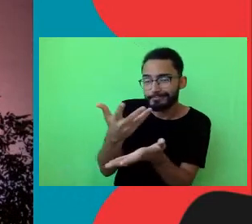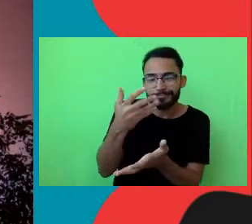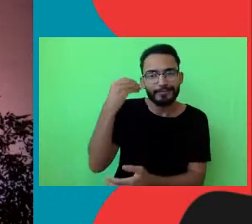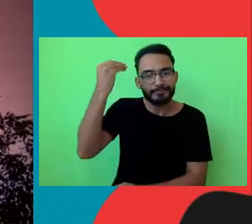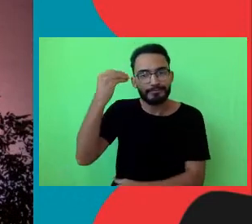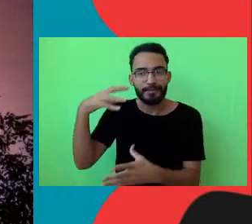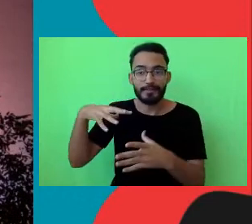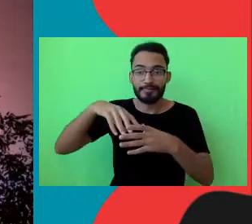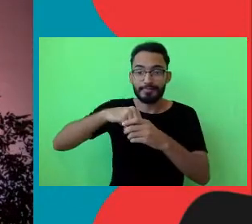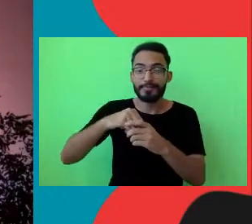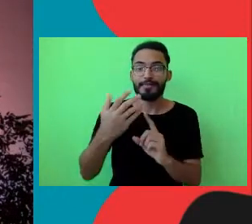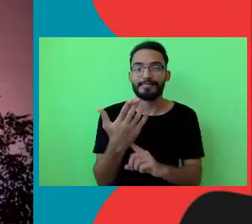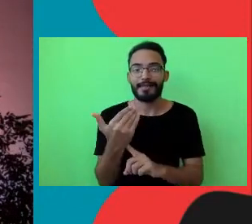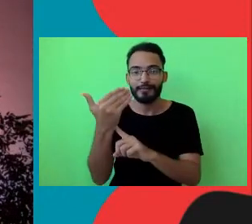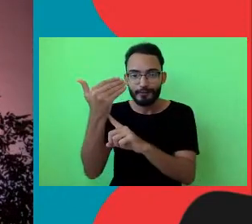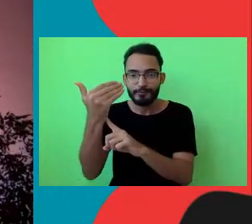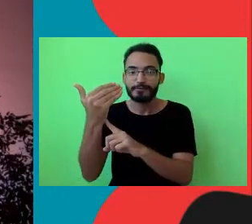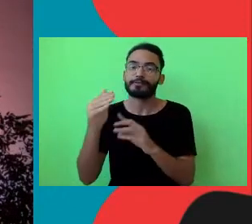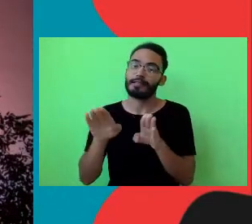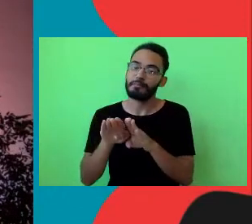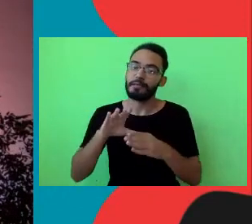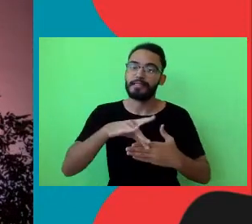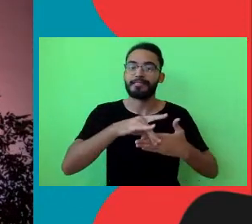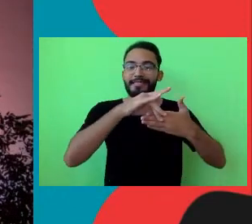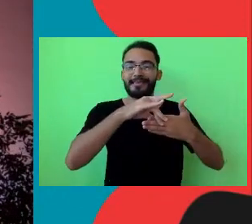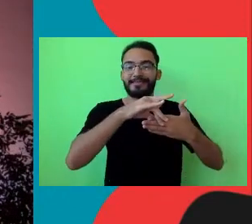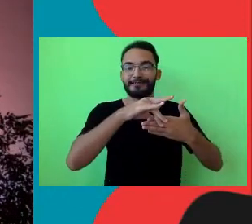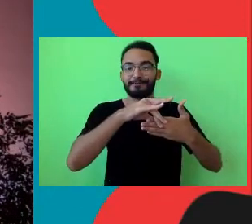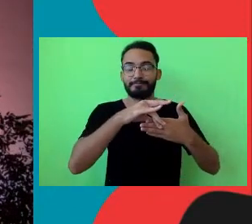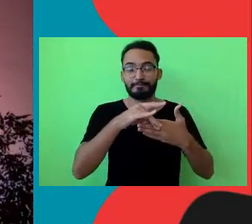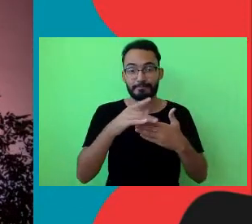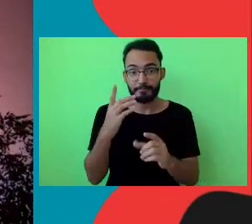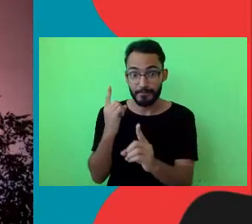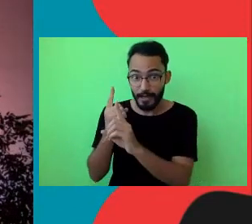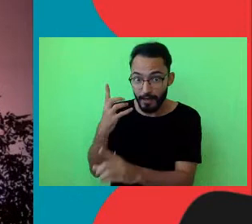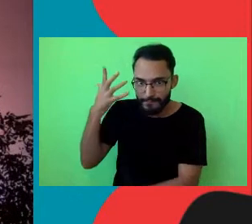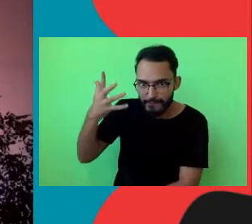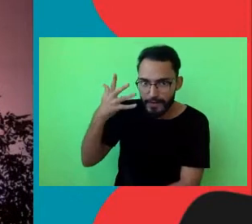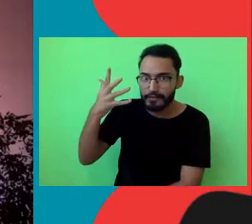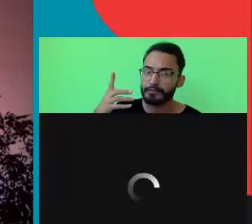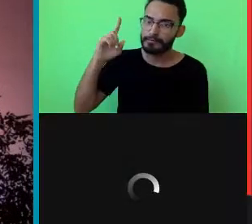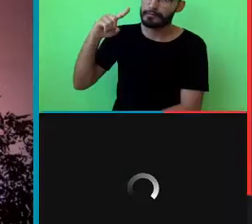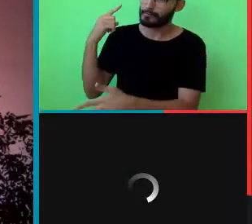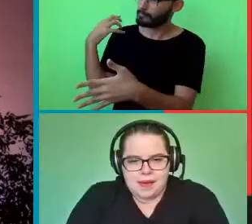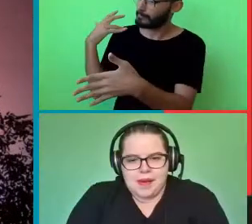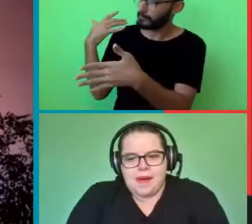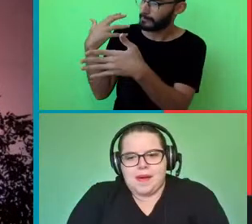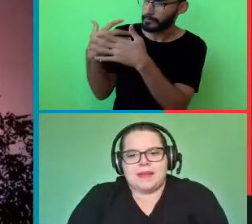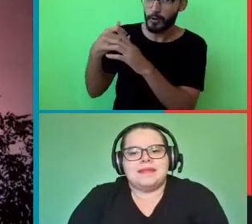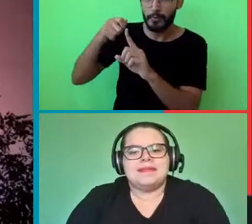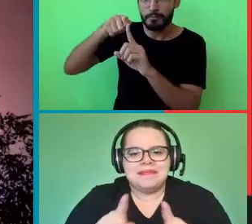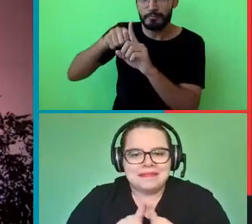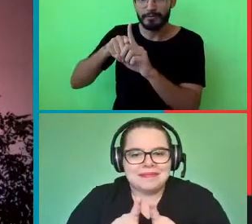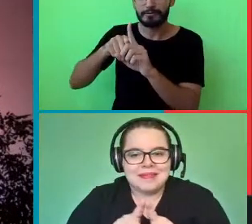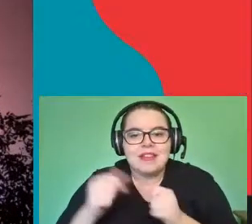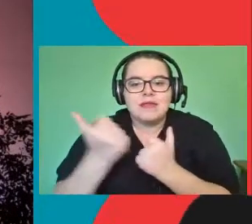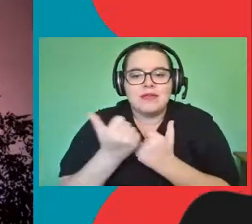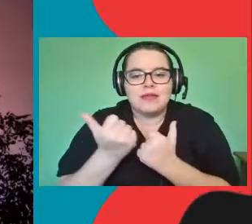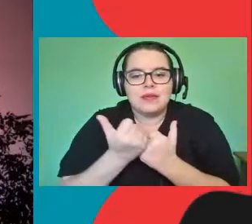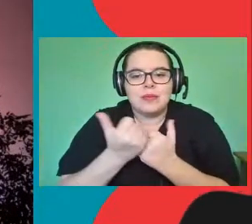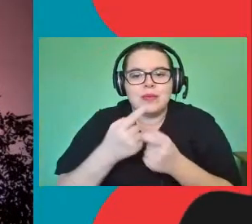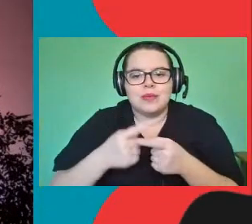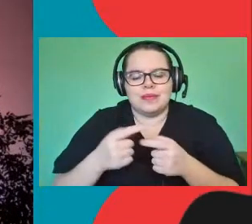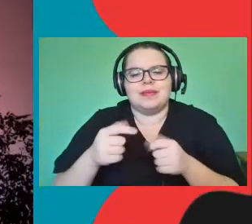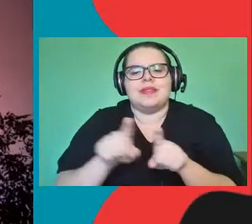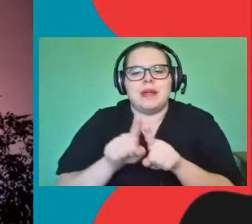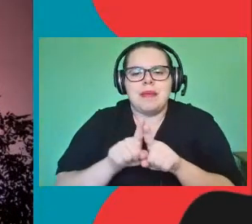área de tecnologia e na liderança. O evento faz parte de um mês inteiro de ações da C&T Global, né, promovendo aí